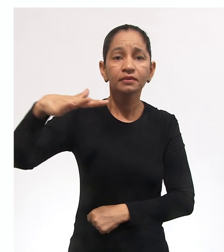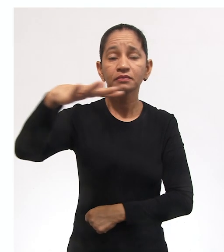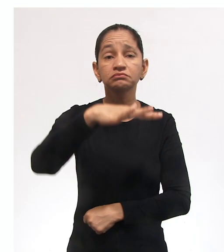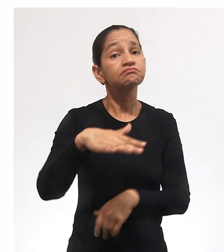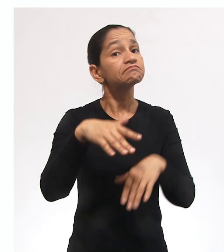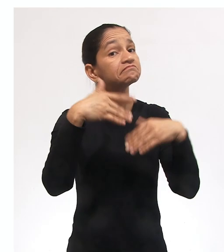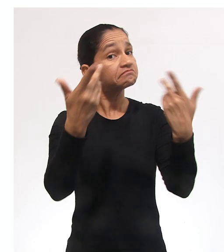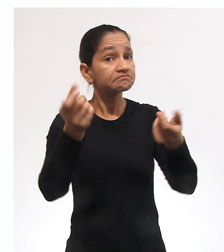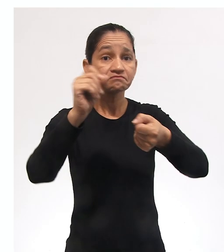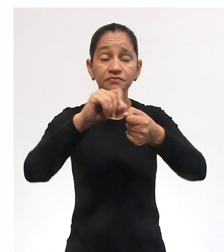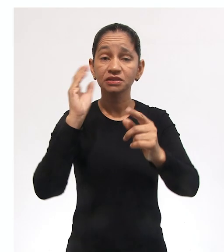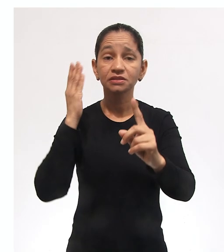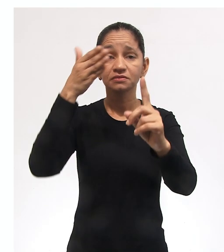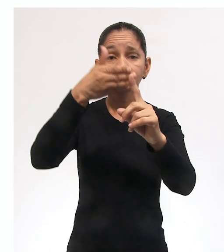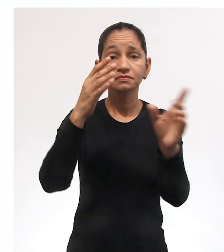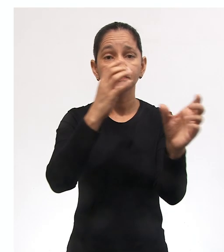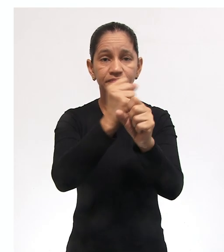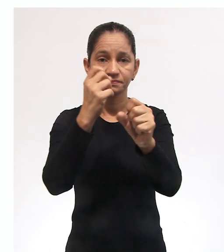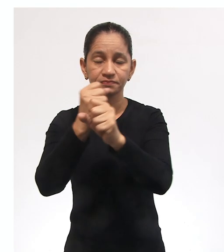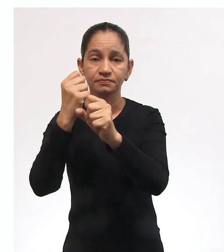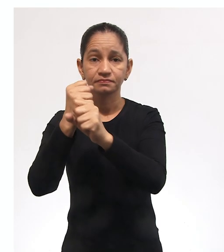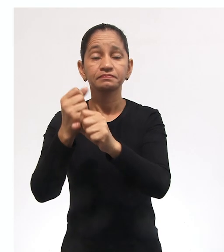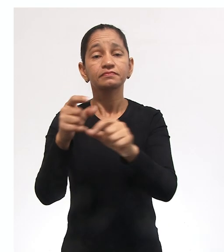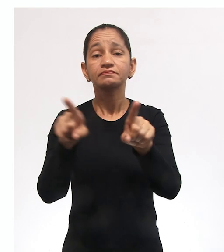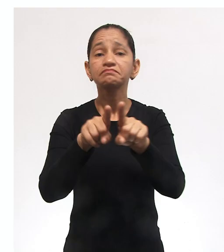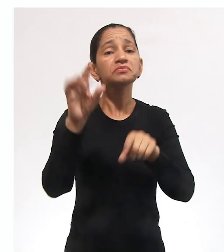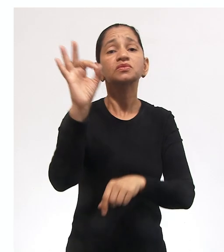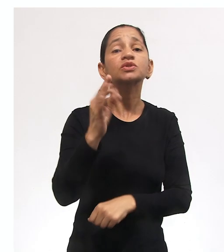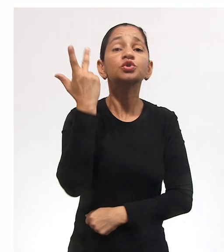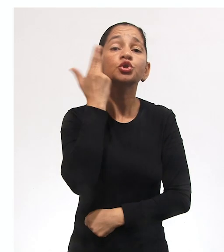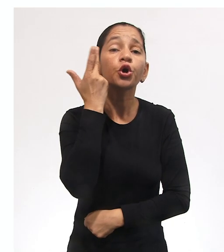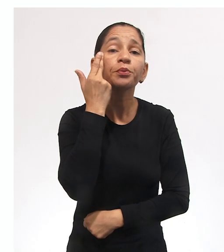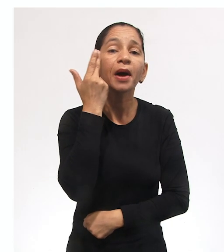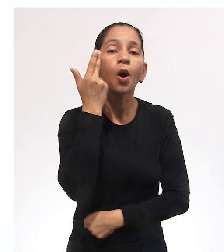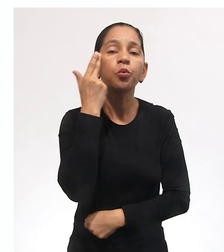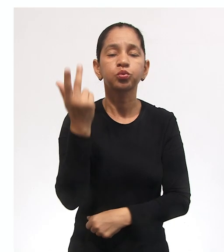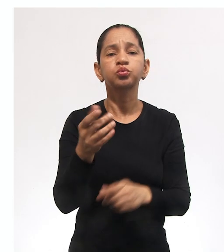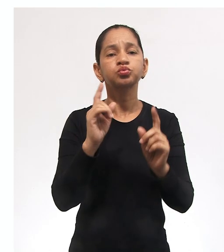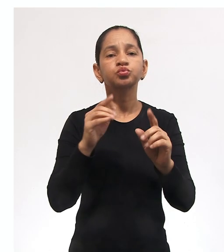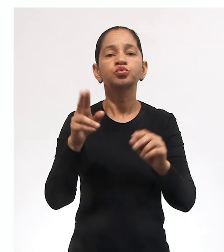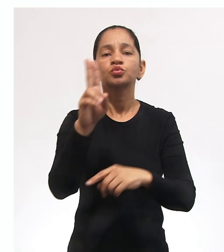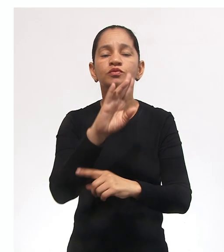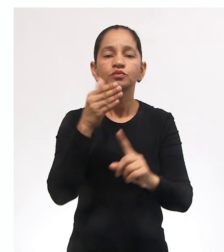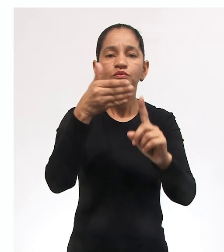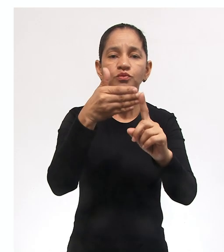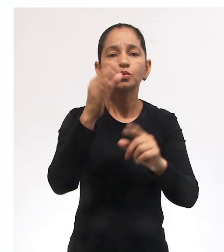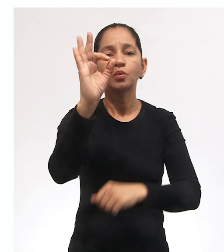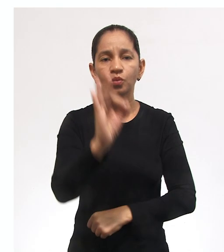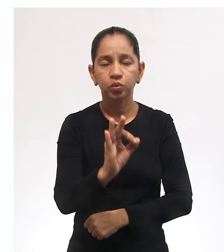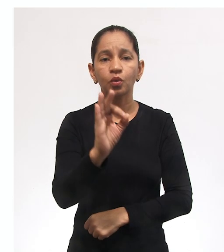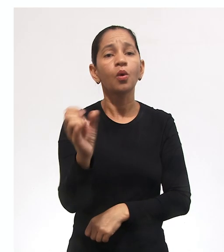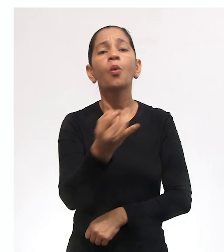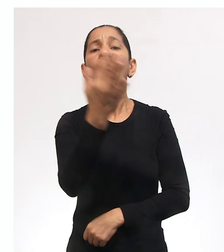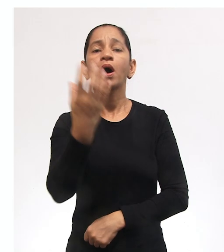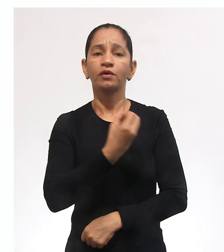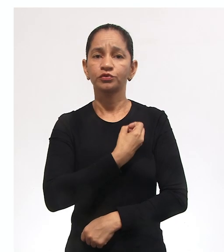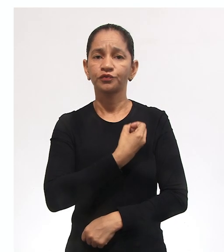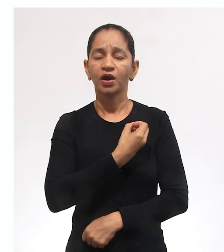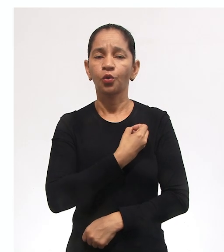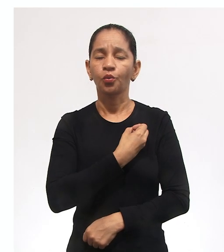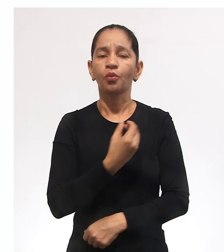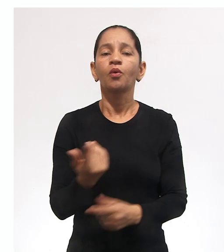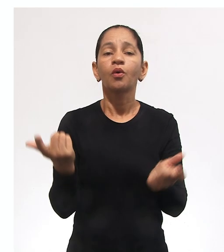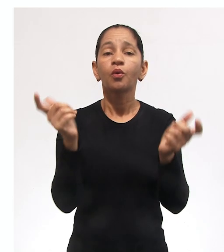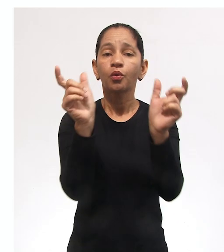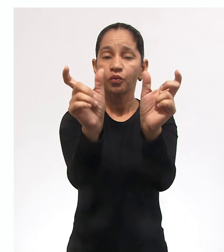representa. Então, a gente vai fazer o cálculo utilizando a porcentagem normal, né? Como é que eu calculo uma porcentagem de um